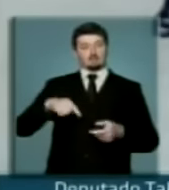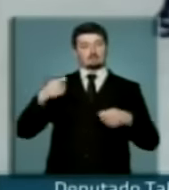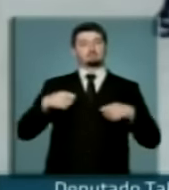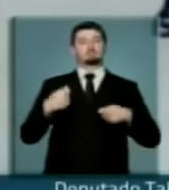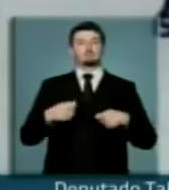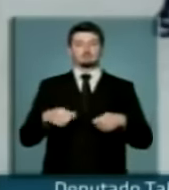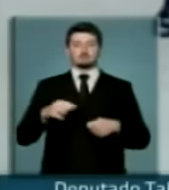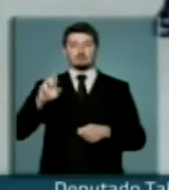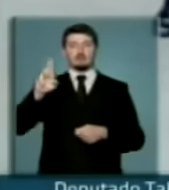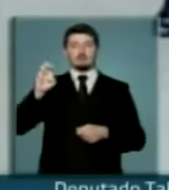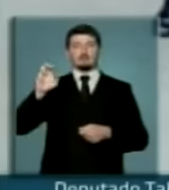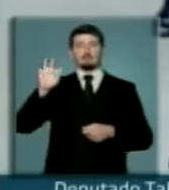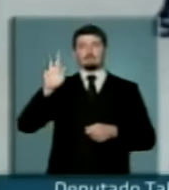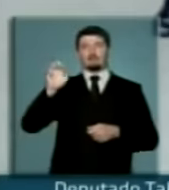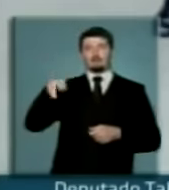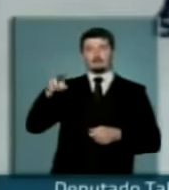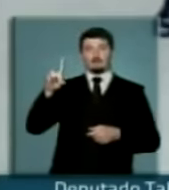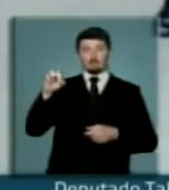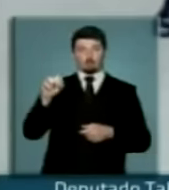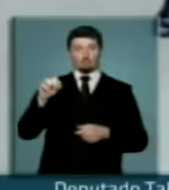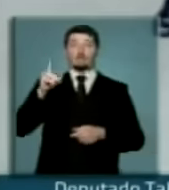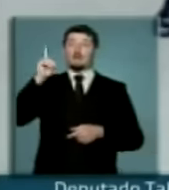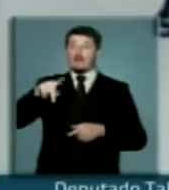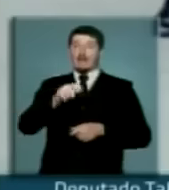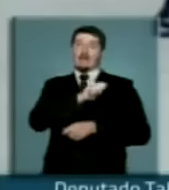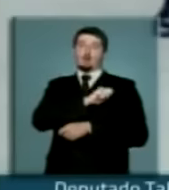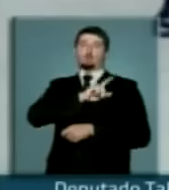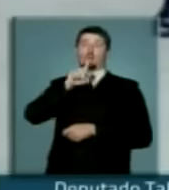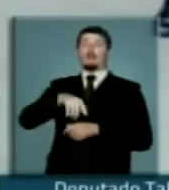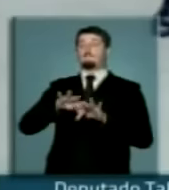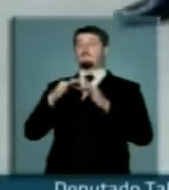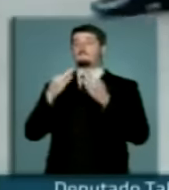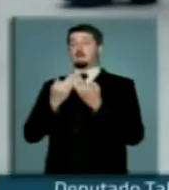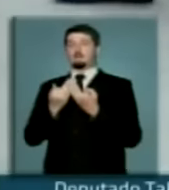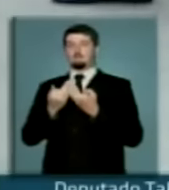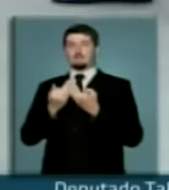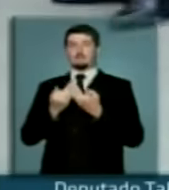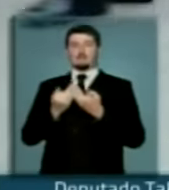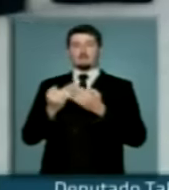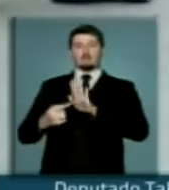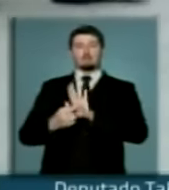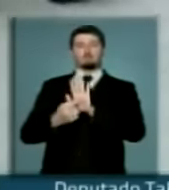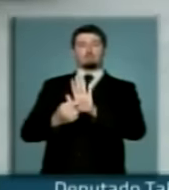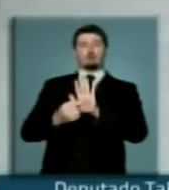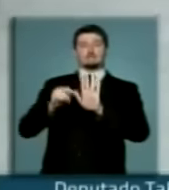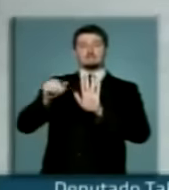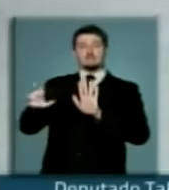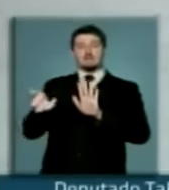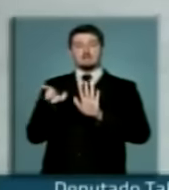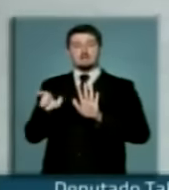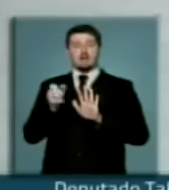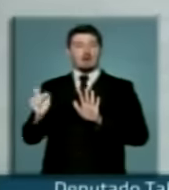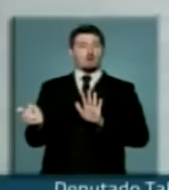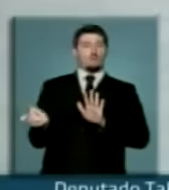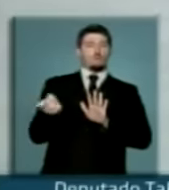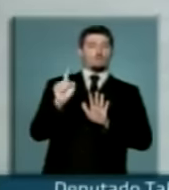haver um referendo nas escolas, onde os alunos e pais devam posicionar-se e dizer,